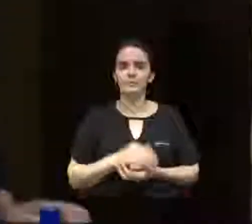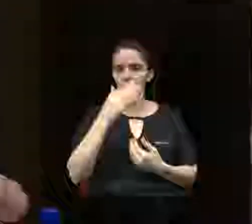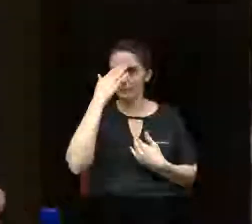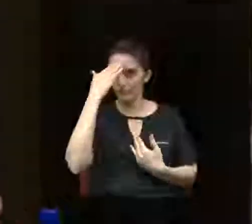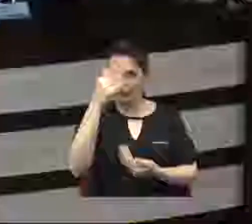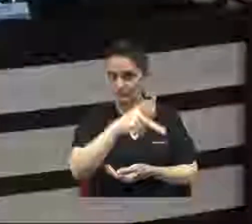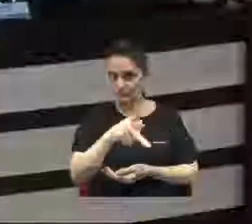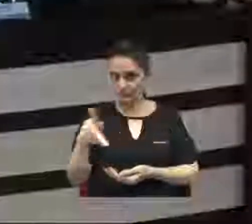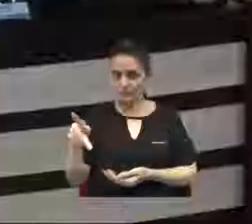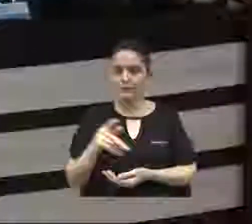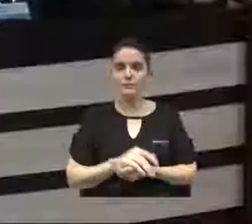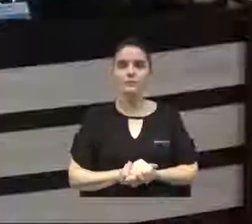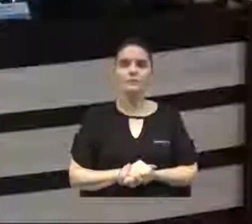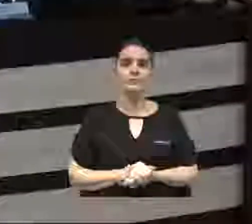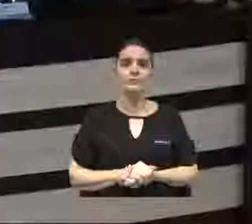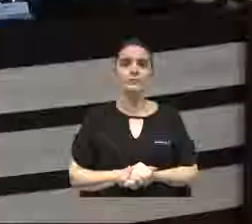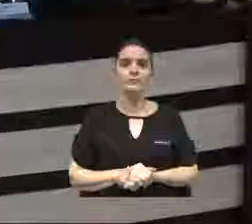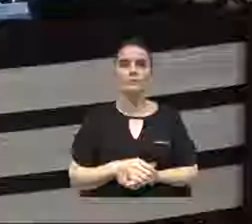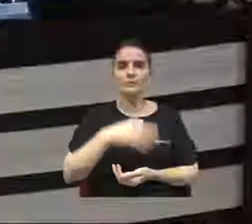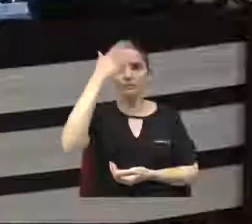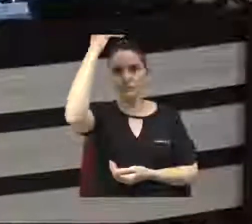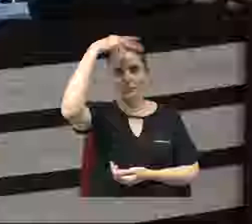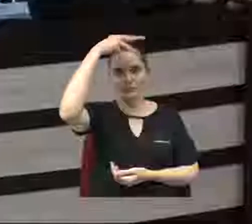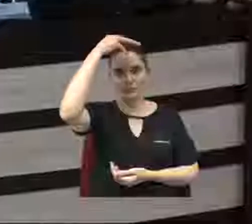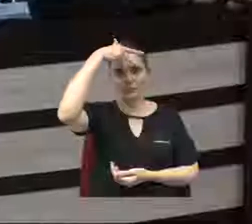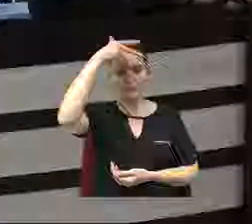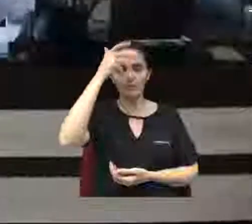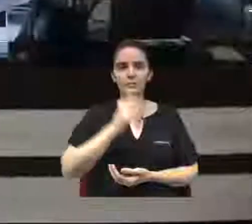presidente. Érica Tanque.